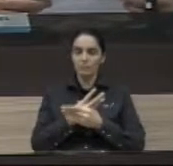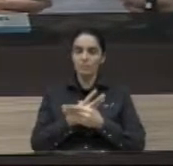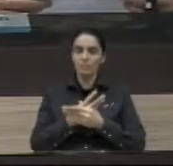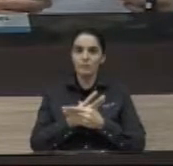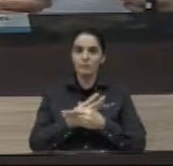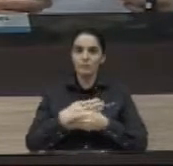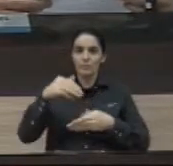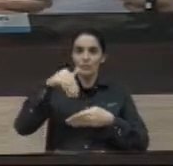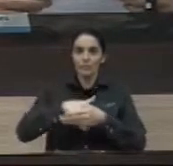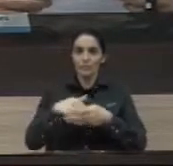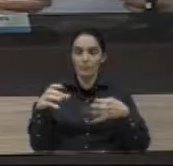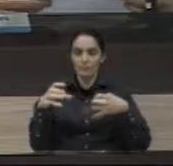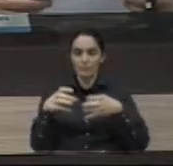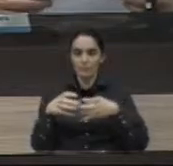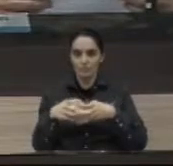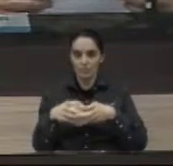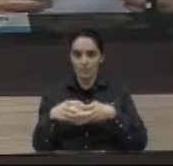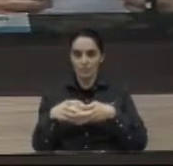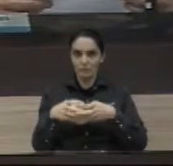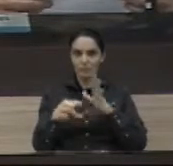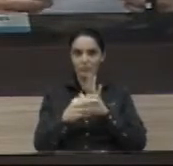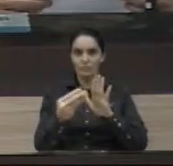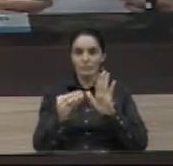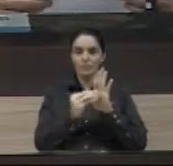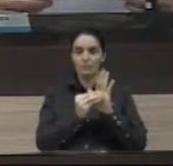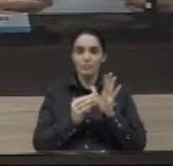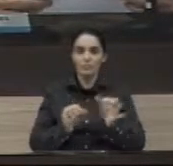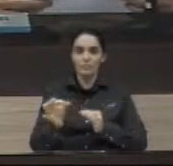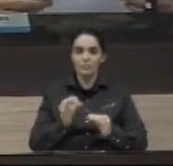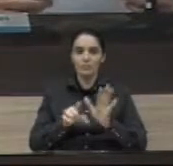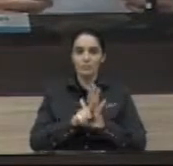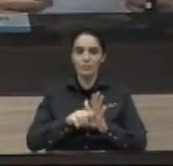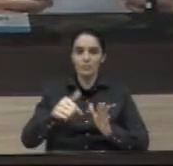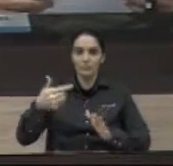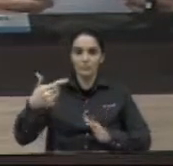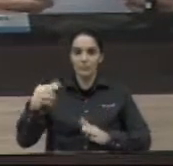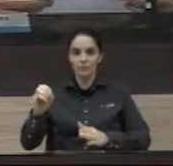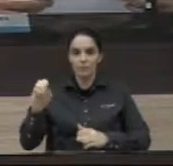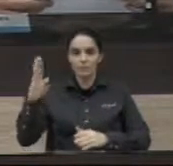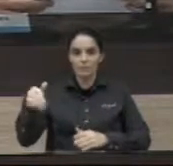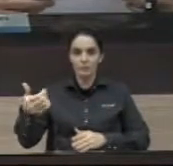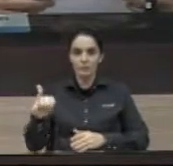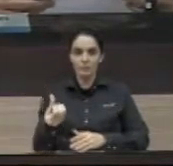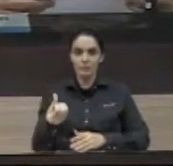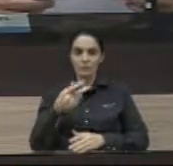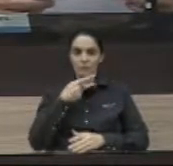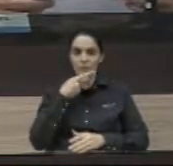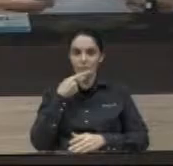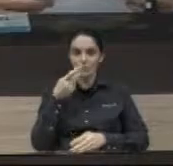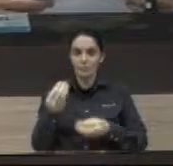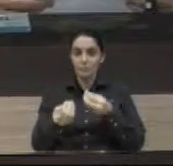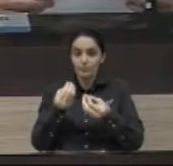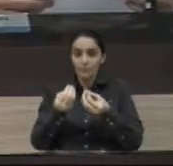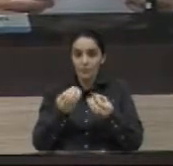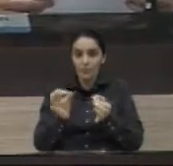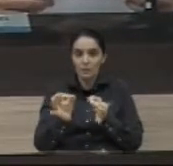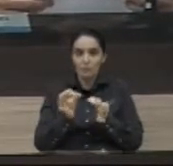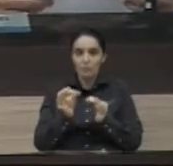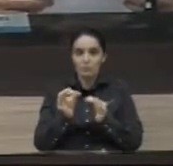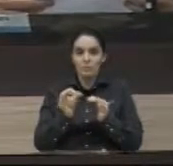sejam votados em bloco as seguintes emendas ao projeto de lei 120/16, que dispõe sobre as diretrizes para